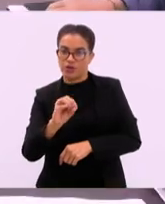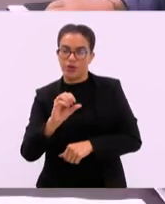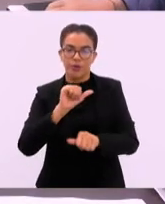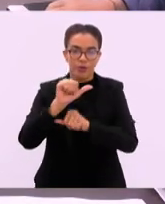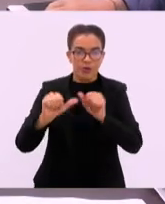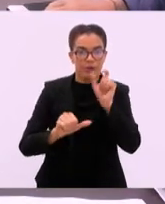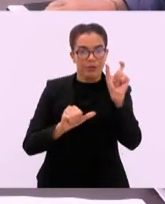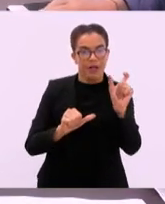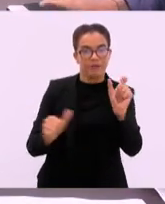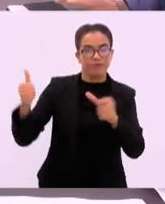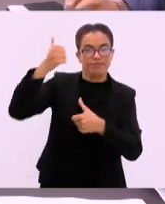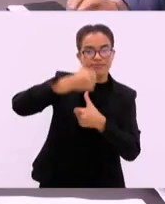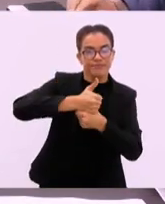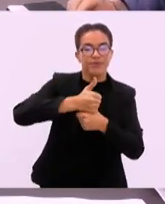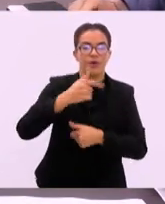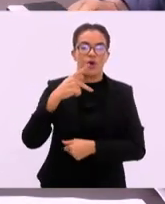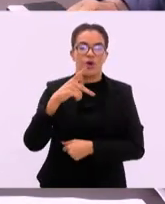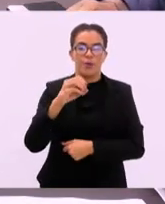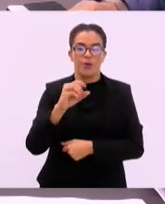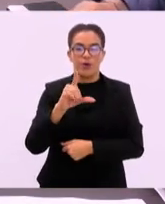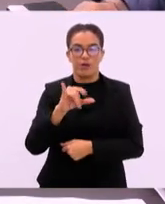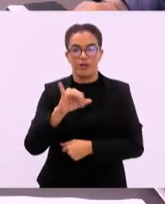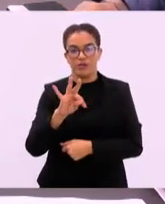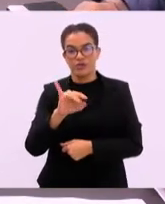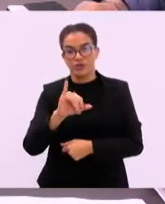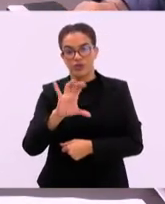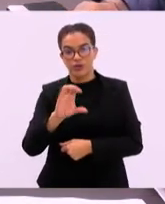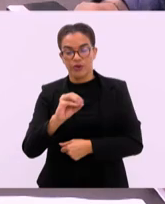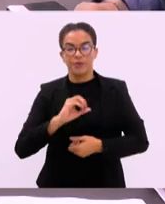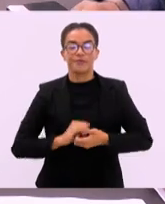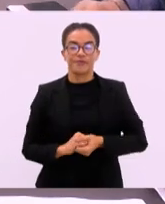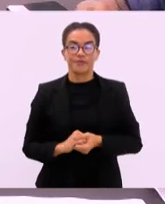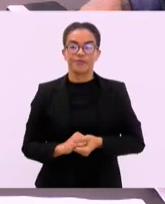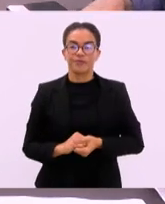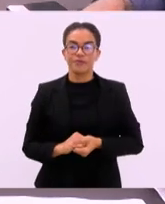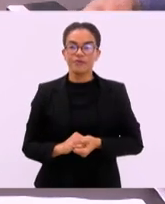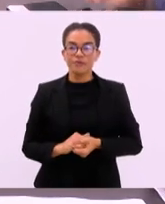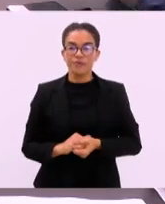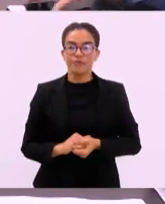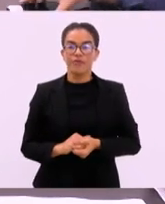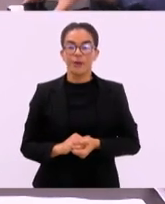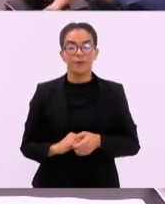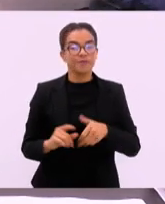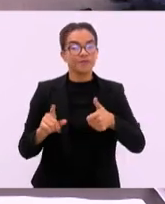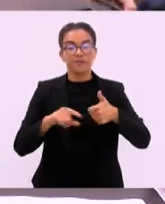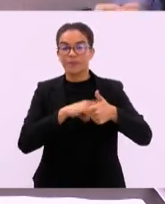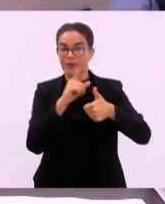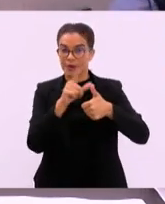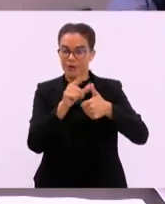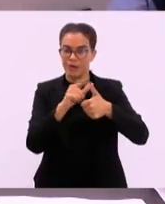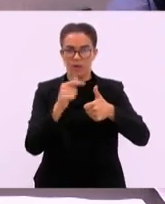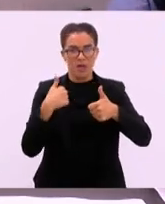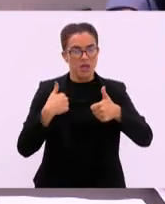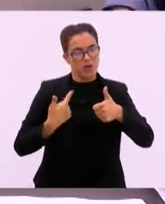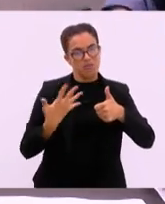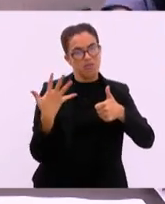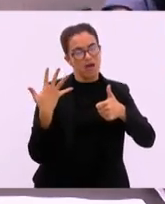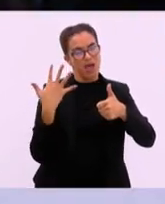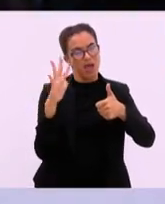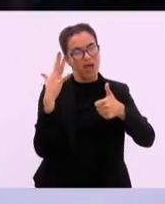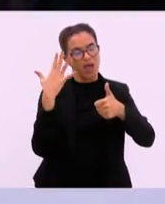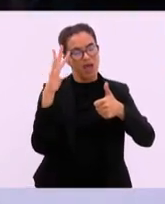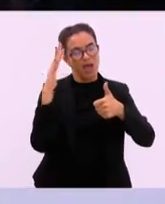Para discutir, deputado Luiz Paulo e deputado doutor Serginho. Bom, primeiro, eu ia louvar